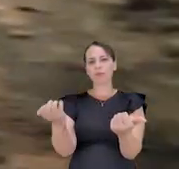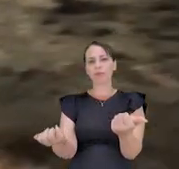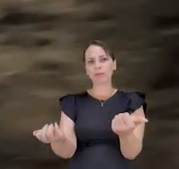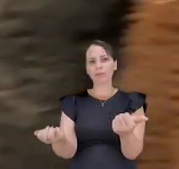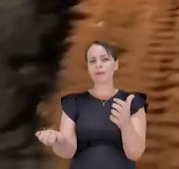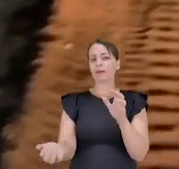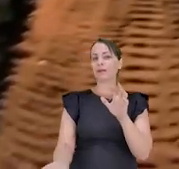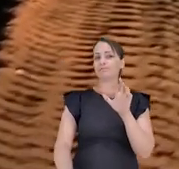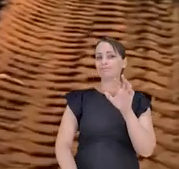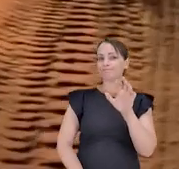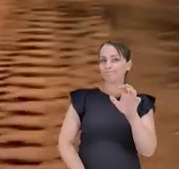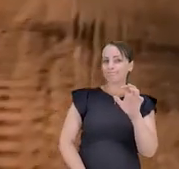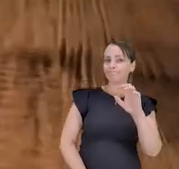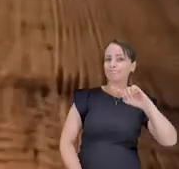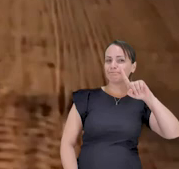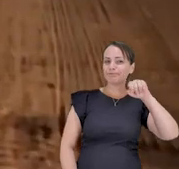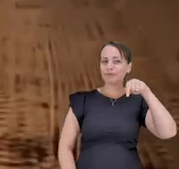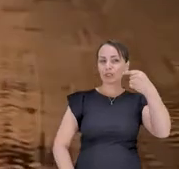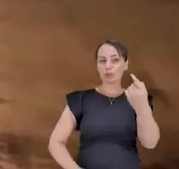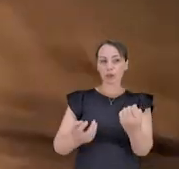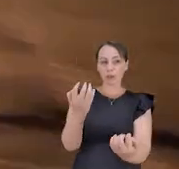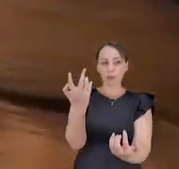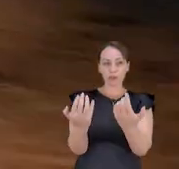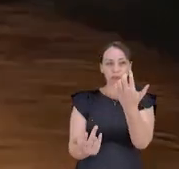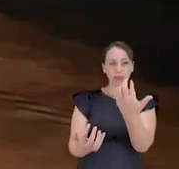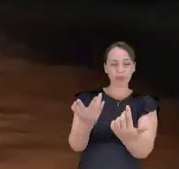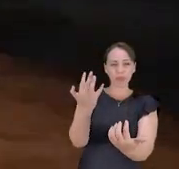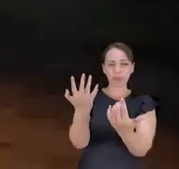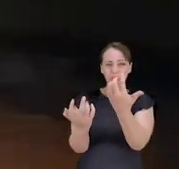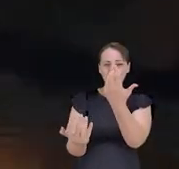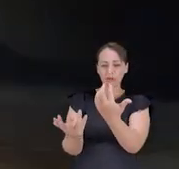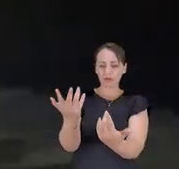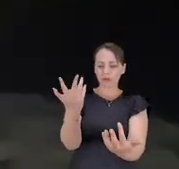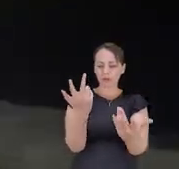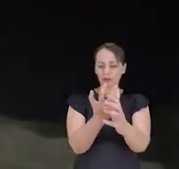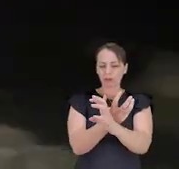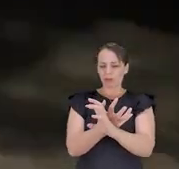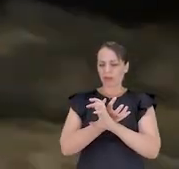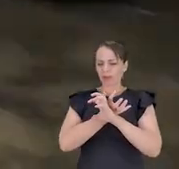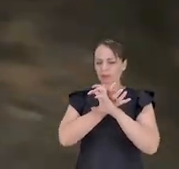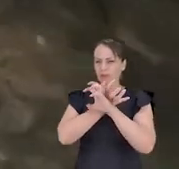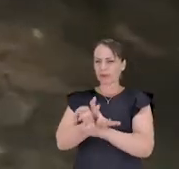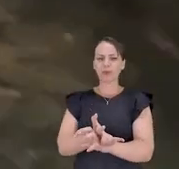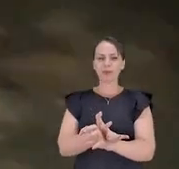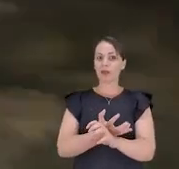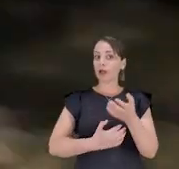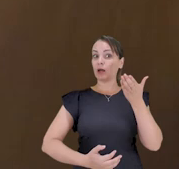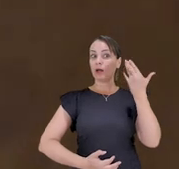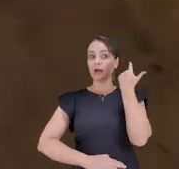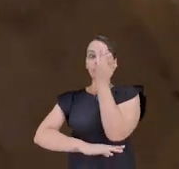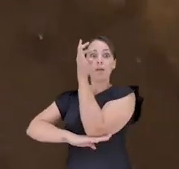nesse cenário, logo após o incêndio ter consumido tudo, que, adjacente ao que tinha sido uma mata